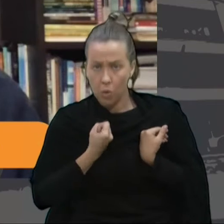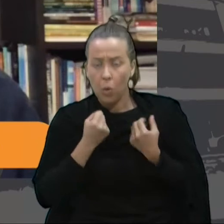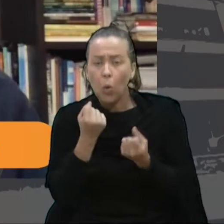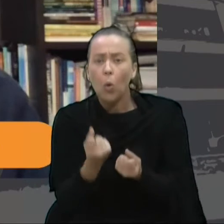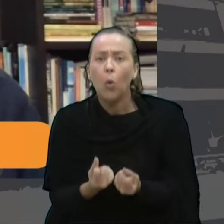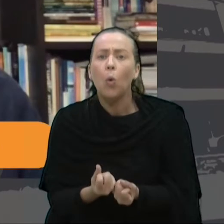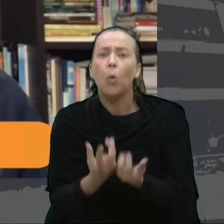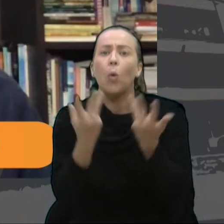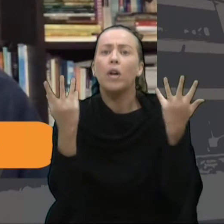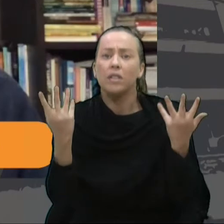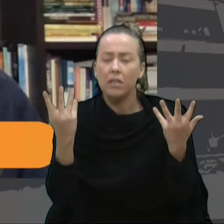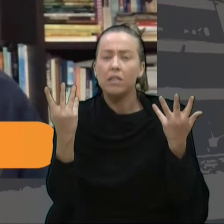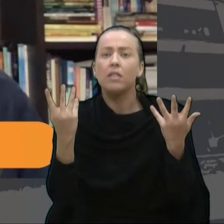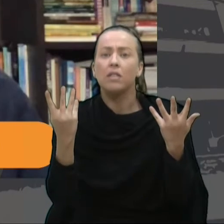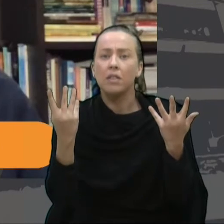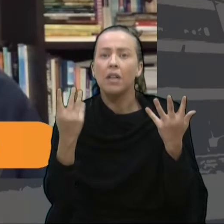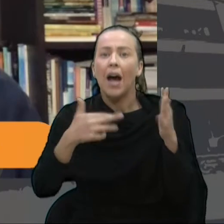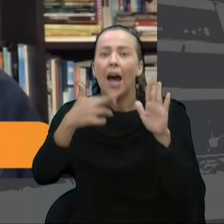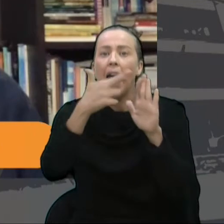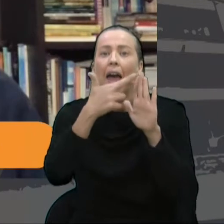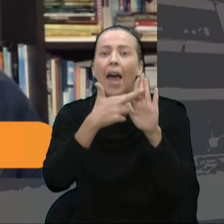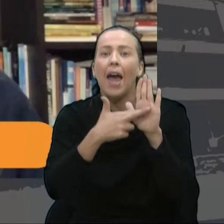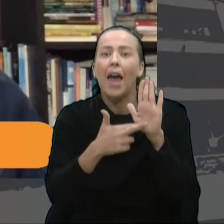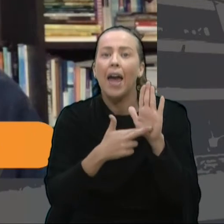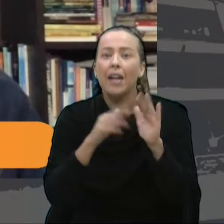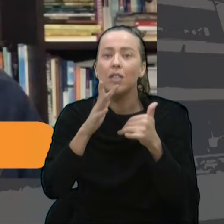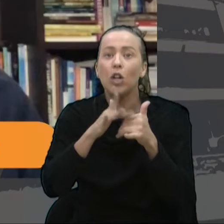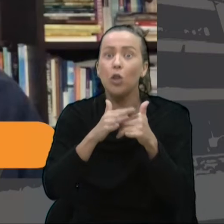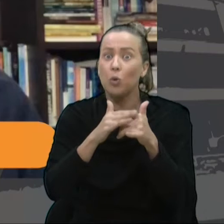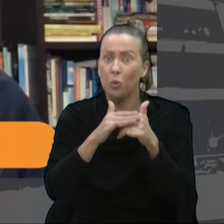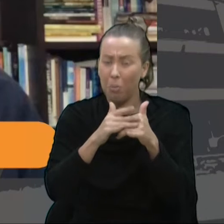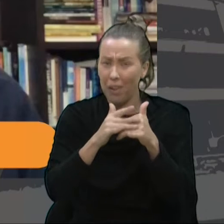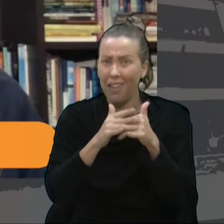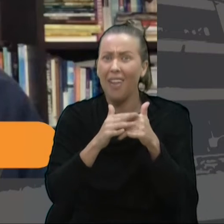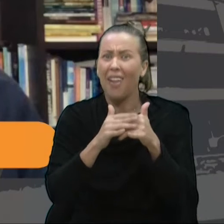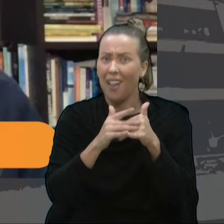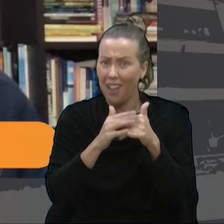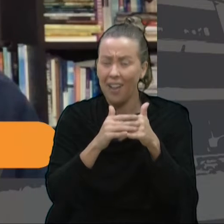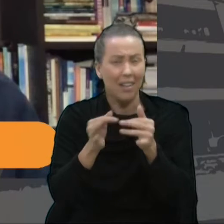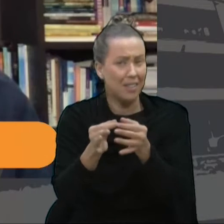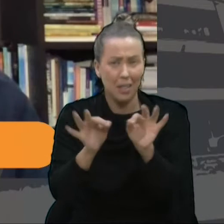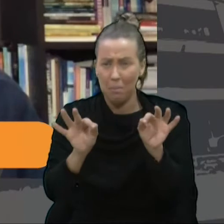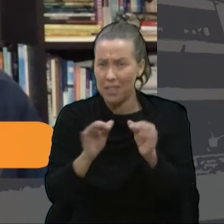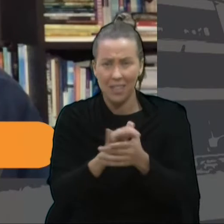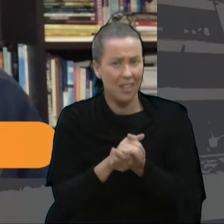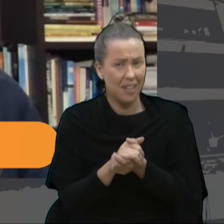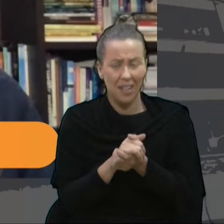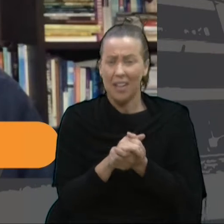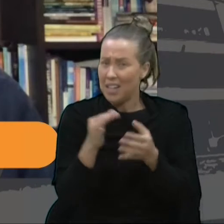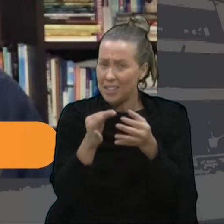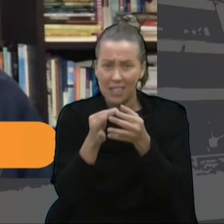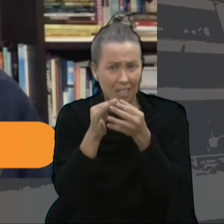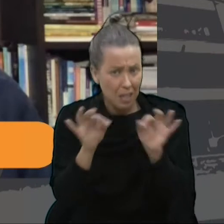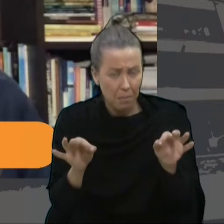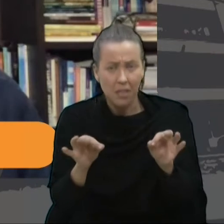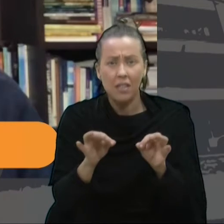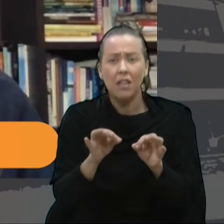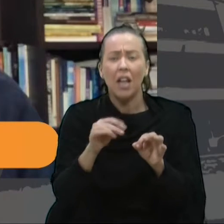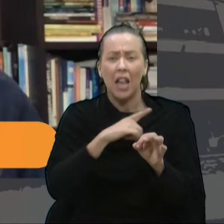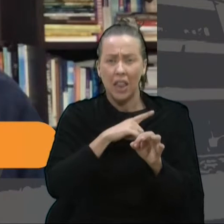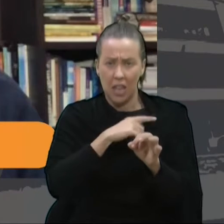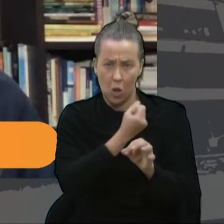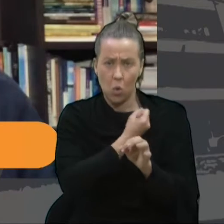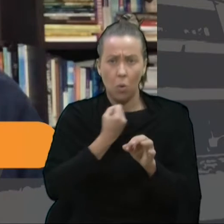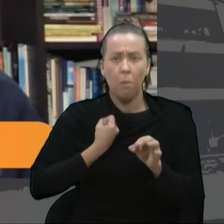foram enquadrados nas regras do YouTube. Né? É muito simples. É muito simples. Está aqui